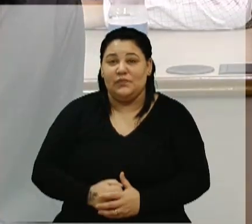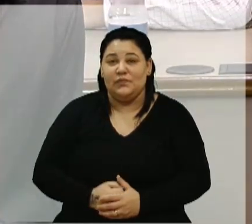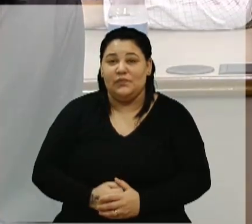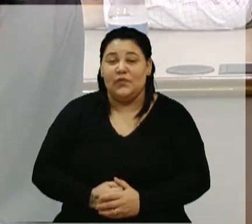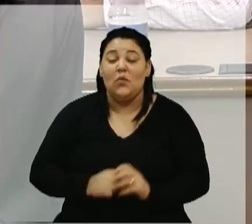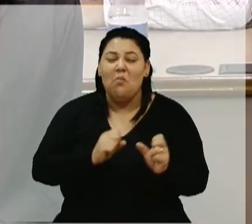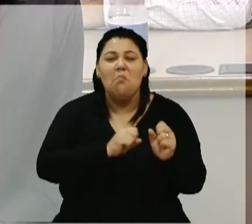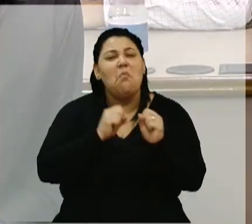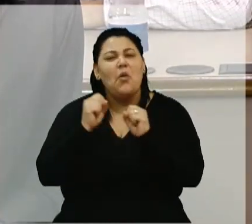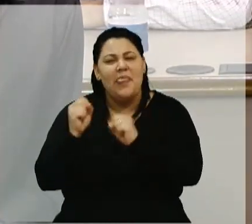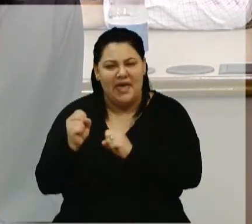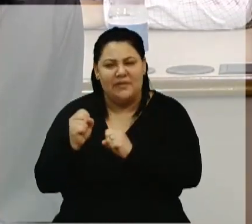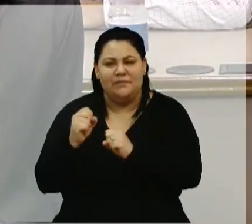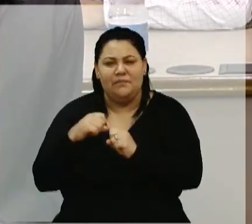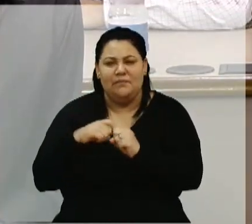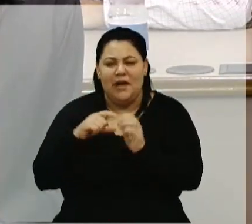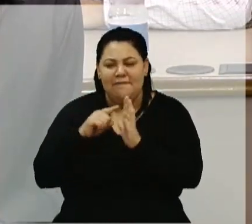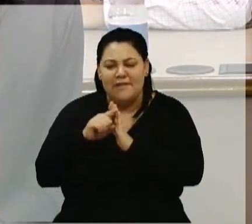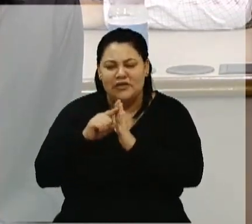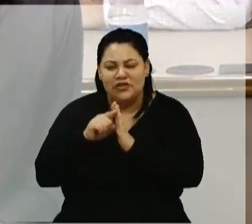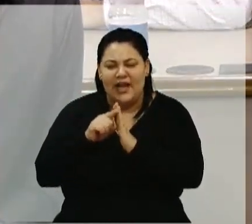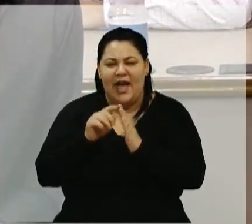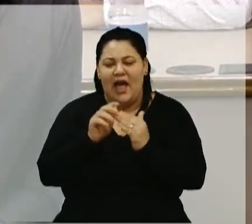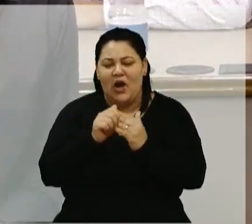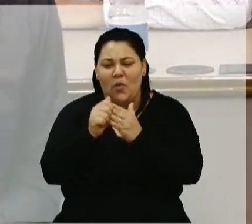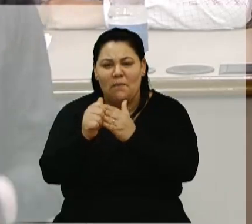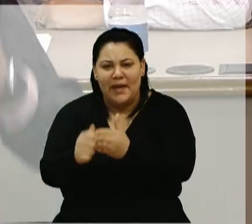para perseguir, para se impor,